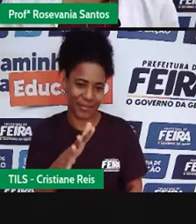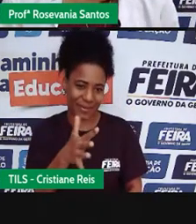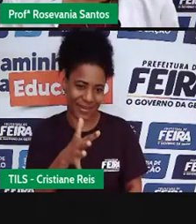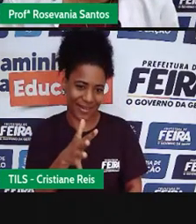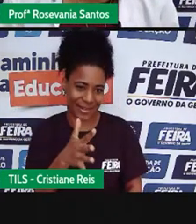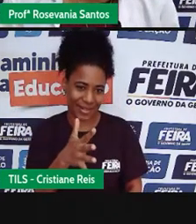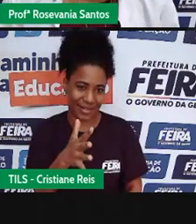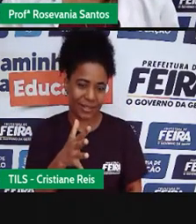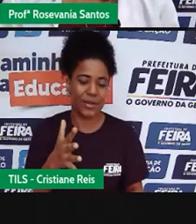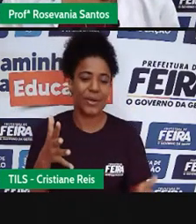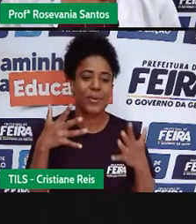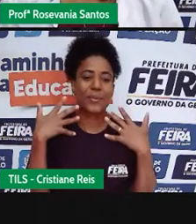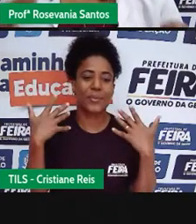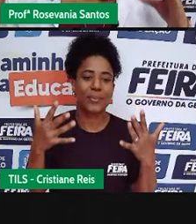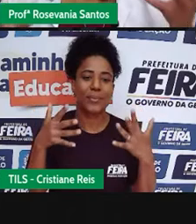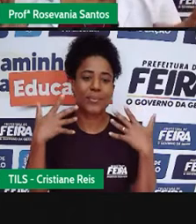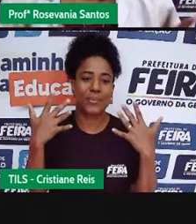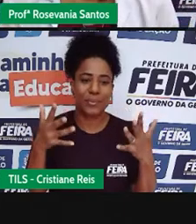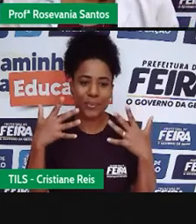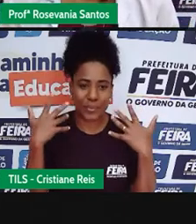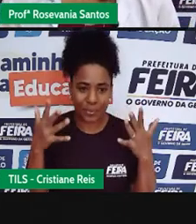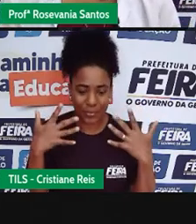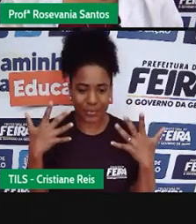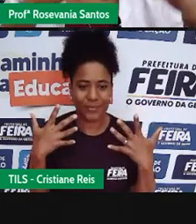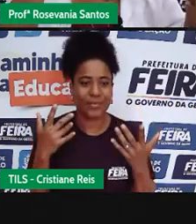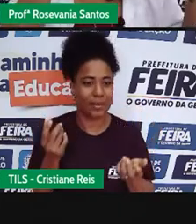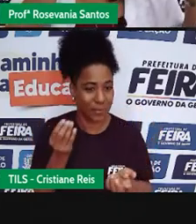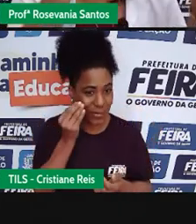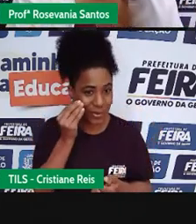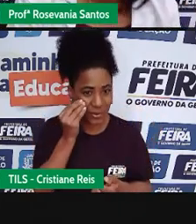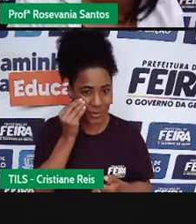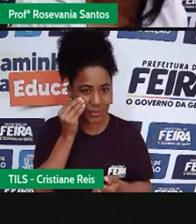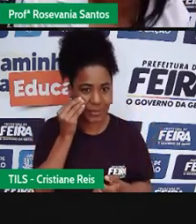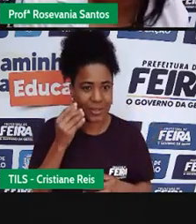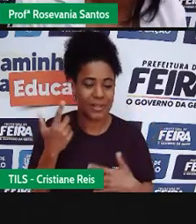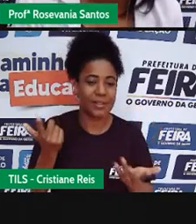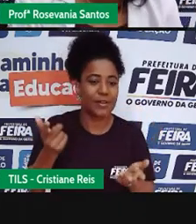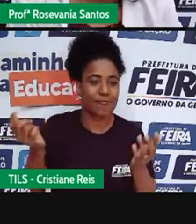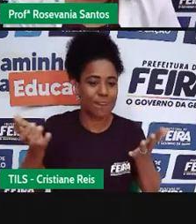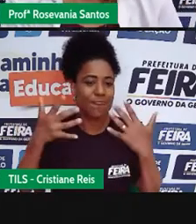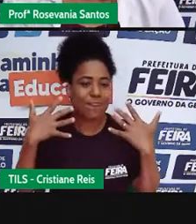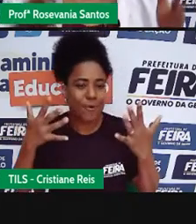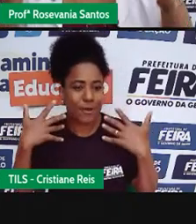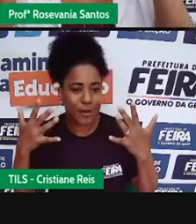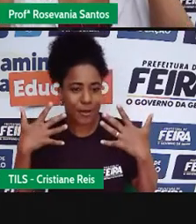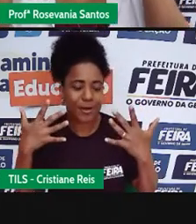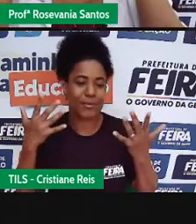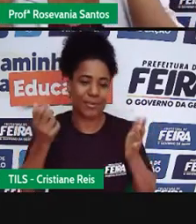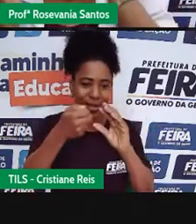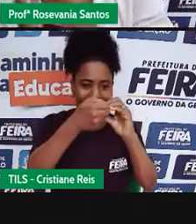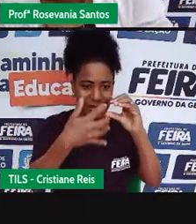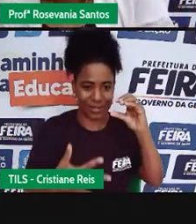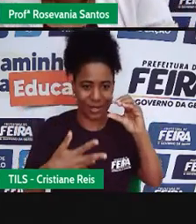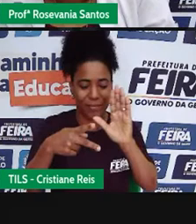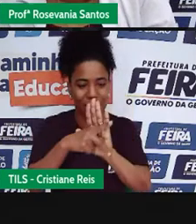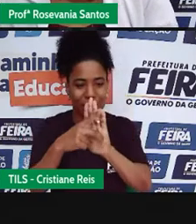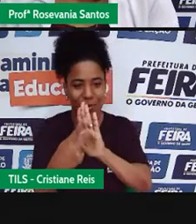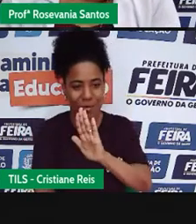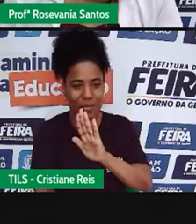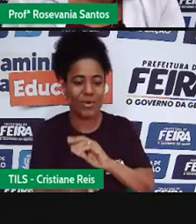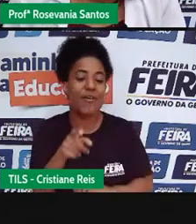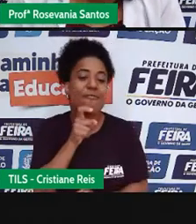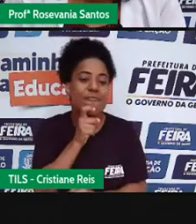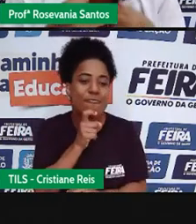entra a característica, né, aquelas características sazonais. Quando chega no período do verão, as características do verão. O período do